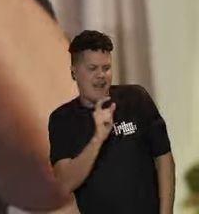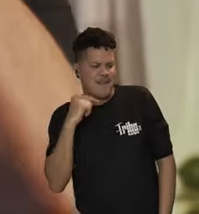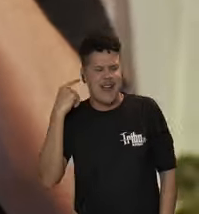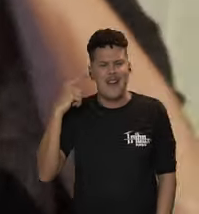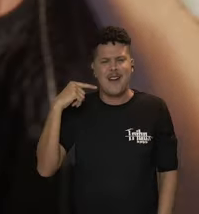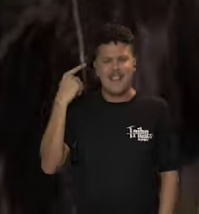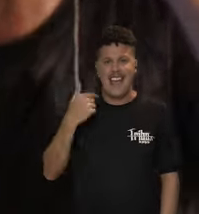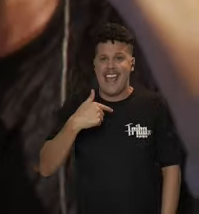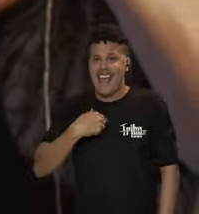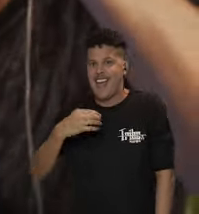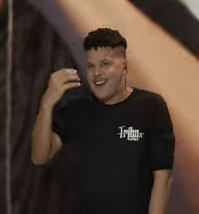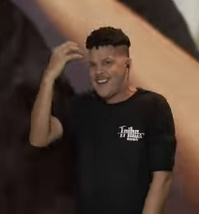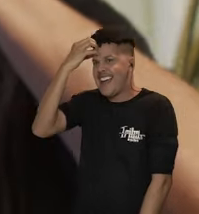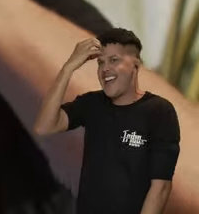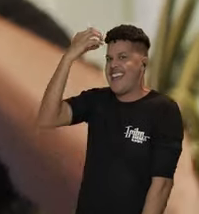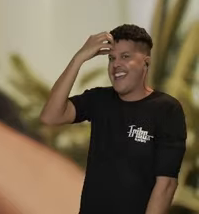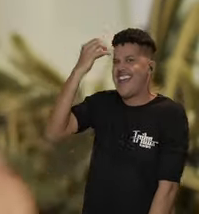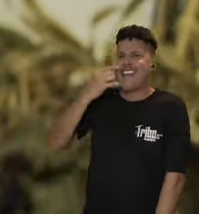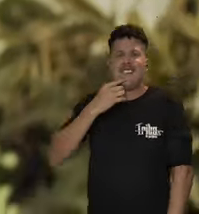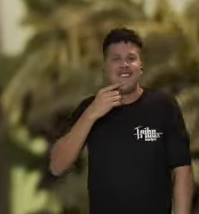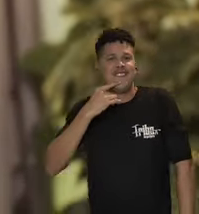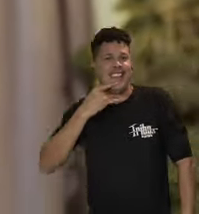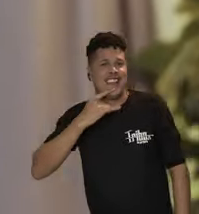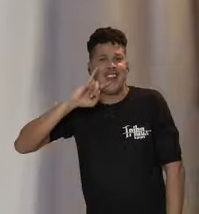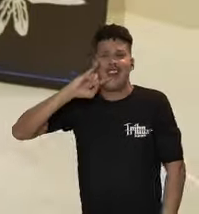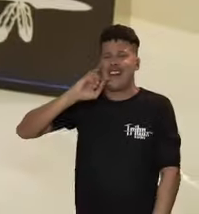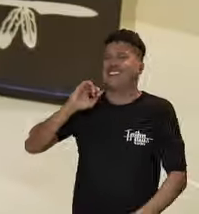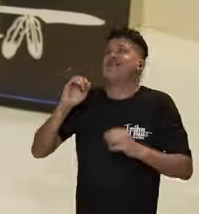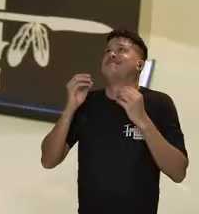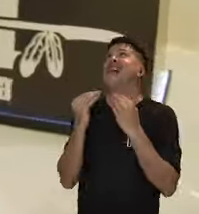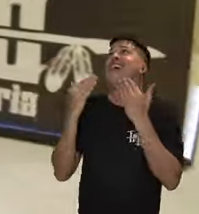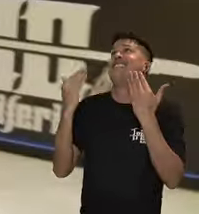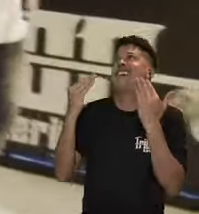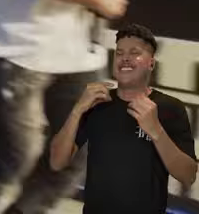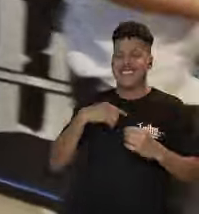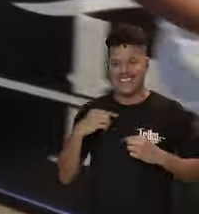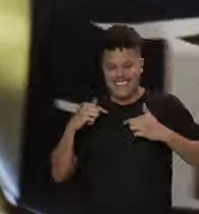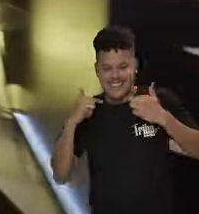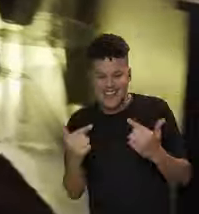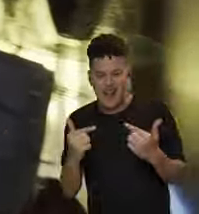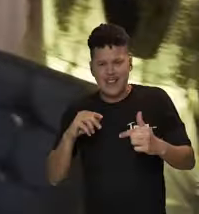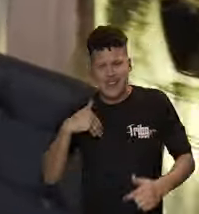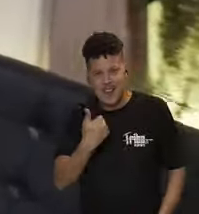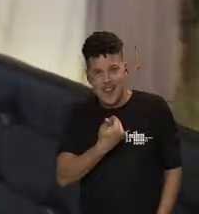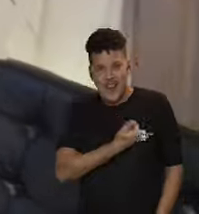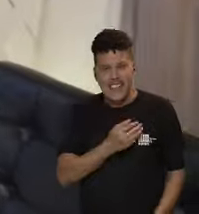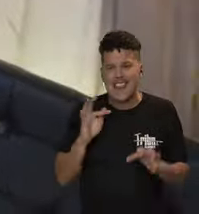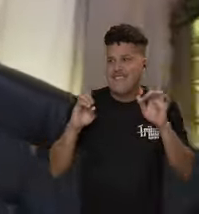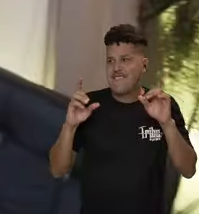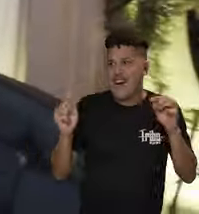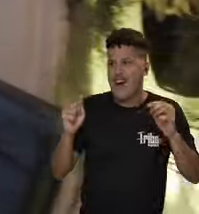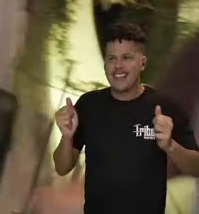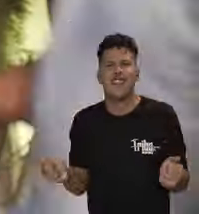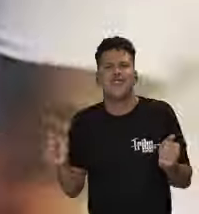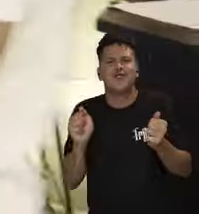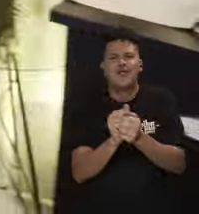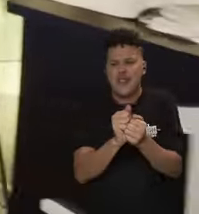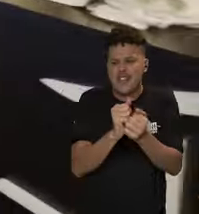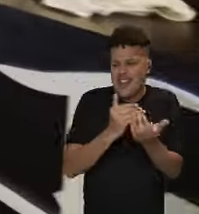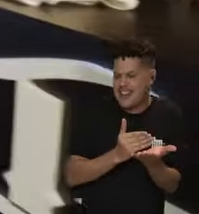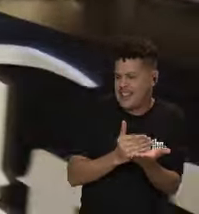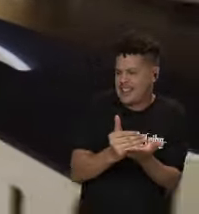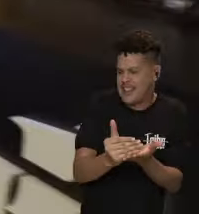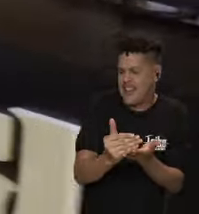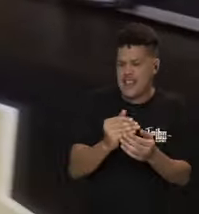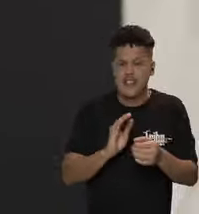rei do virote. Meu Deus, ai que sorte, nós é foda demais. E se nós juntar no início da